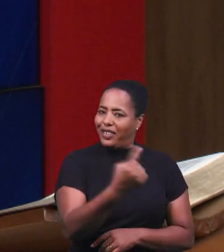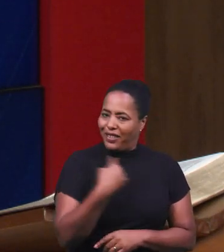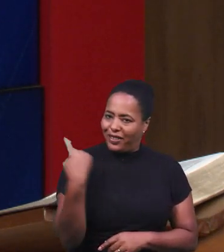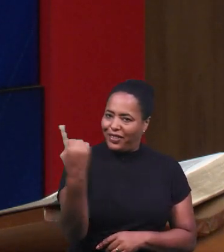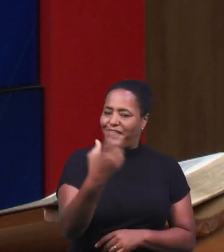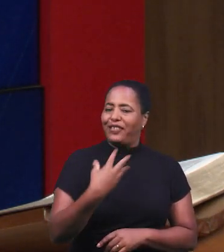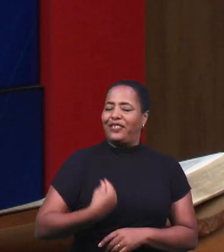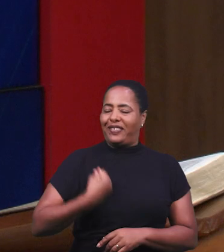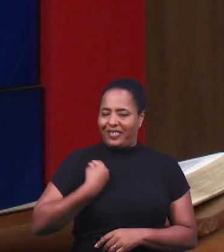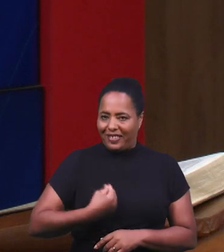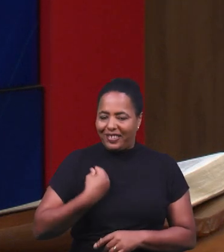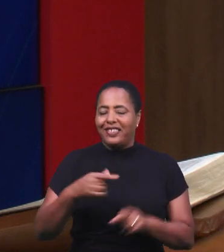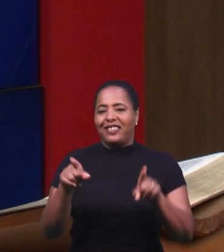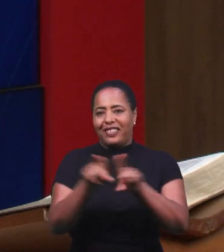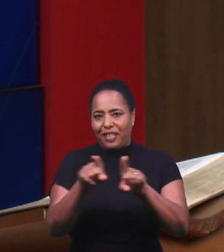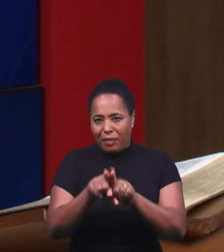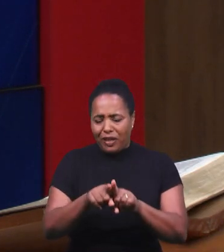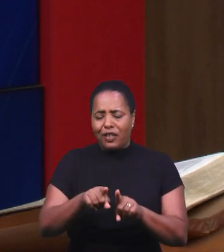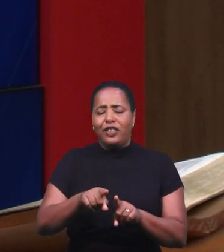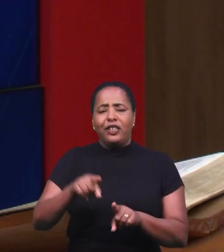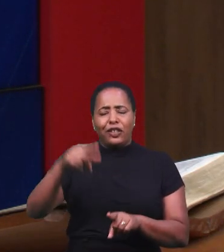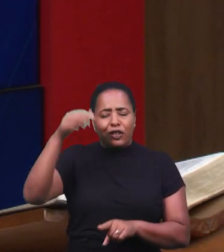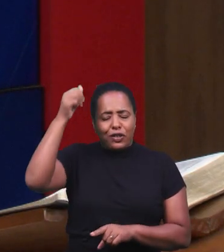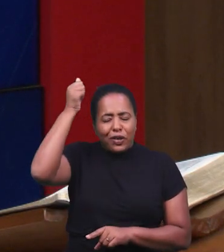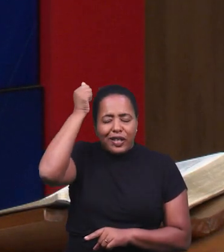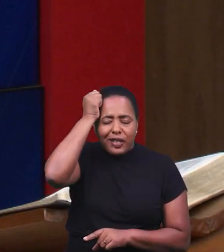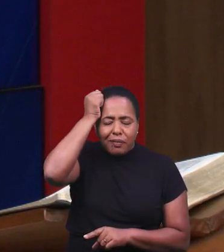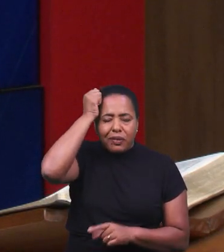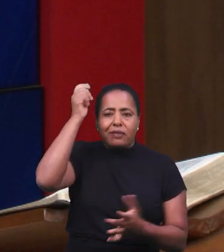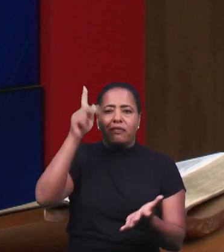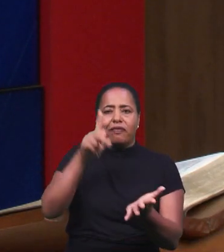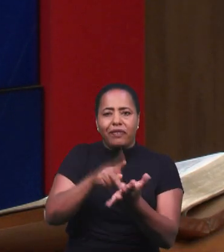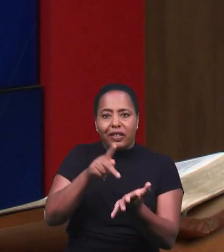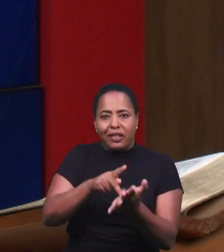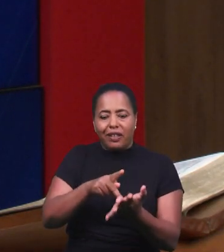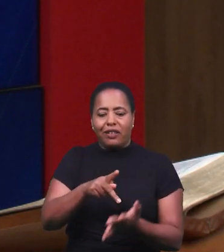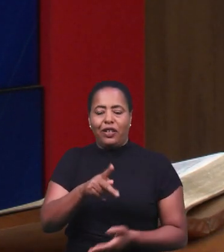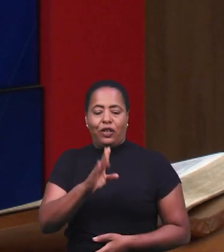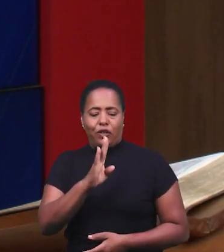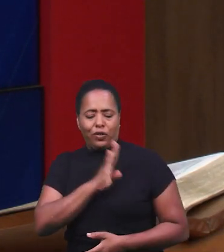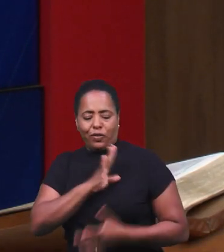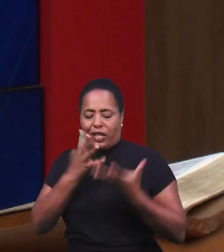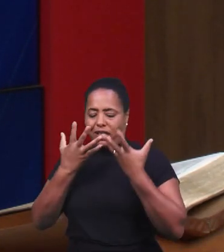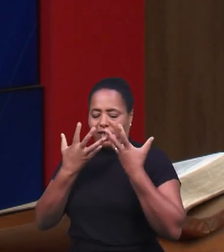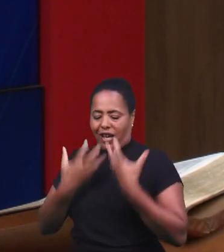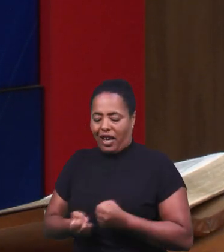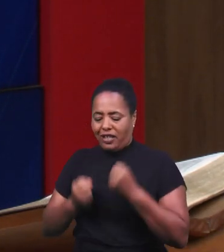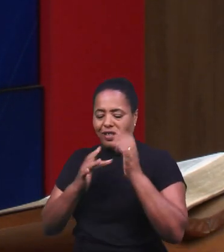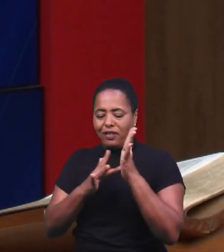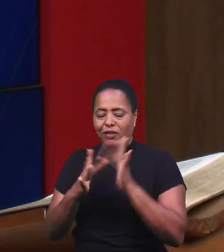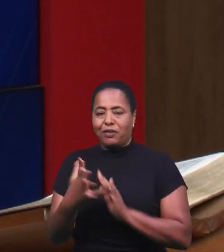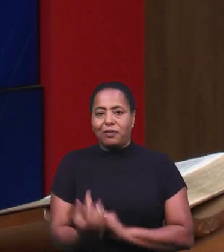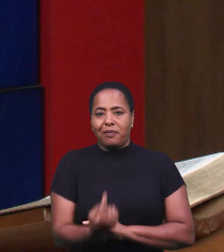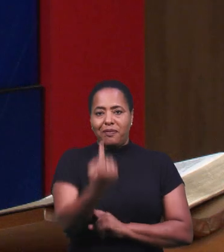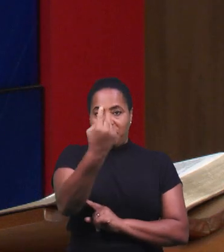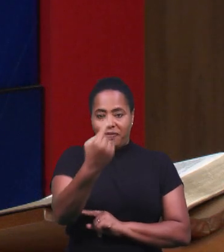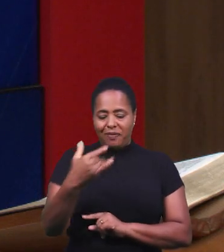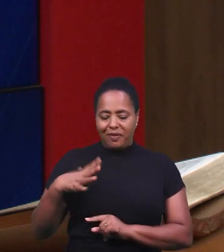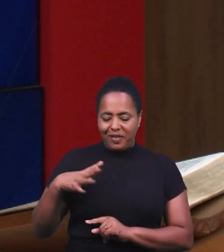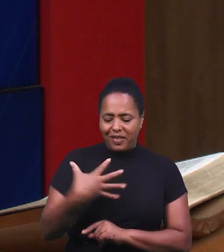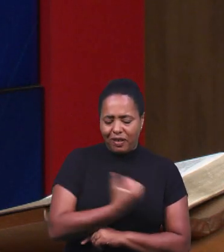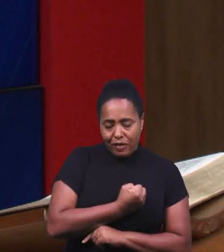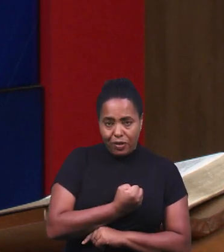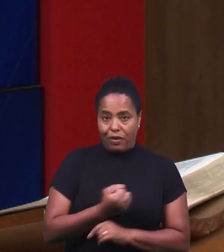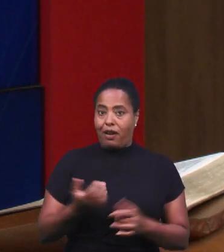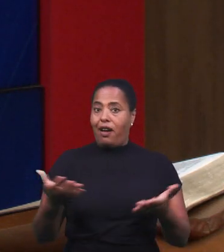arrependimento verdadeiro, as lágrimas de um coração que recebeu Jesus como Salvador e que agora, cheio de